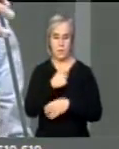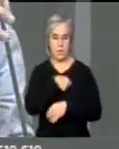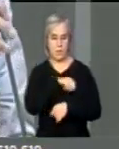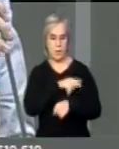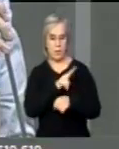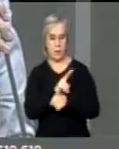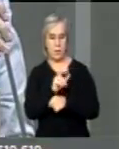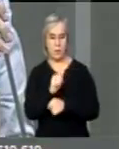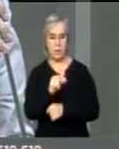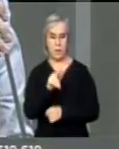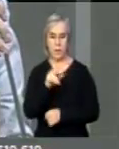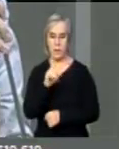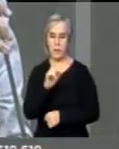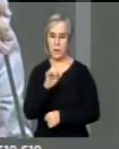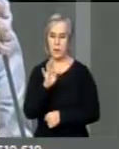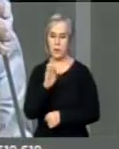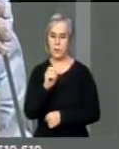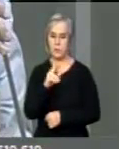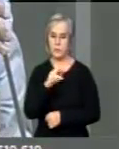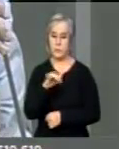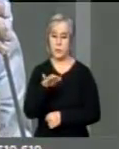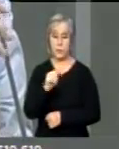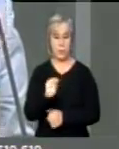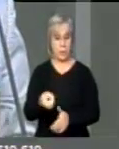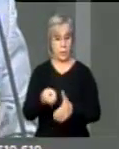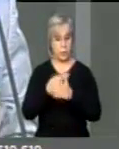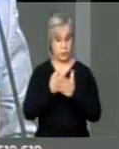auditoria da dívida pública.